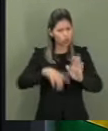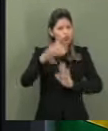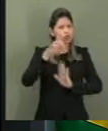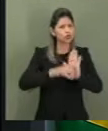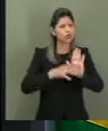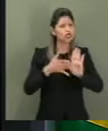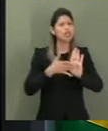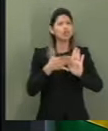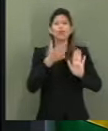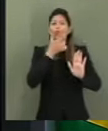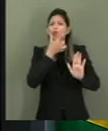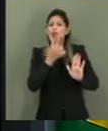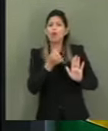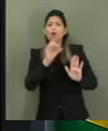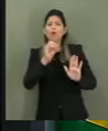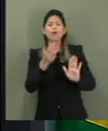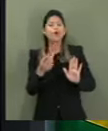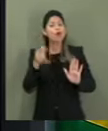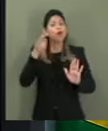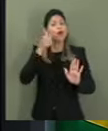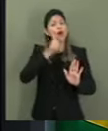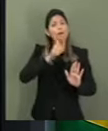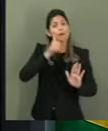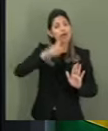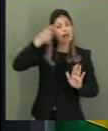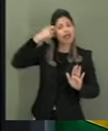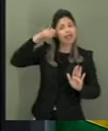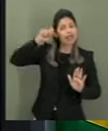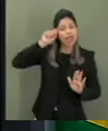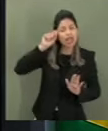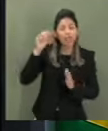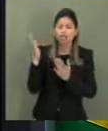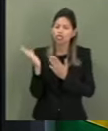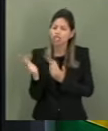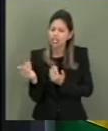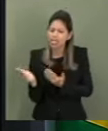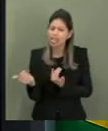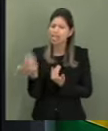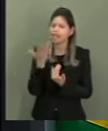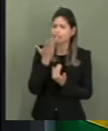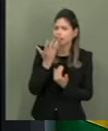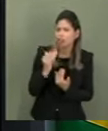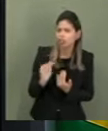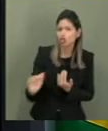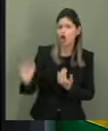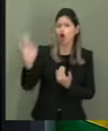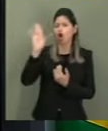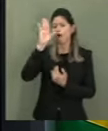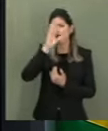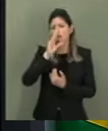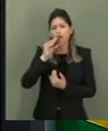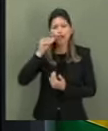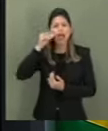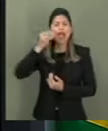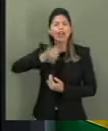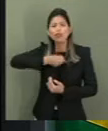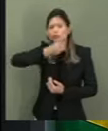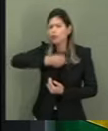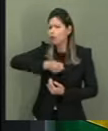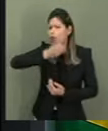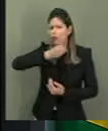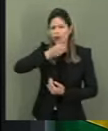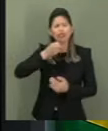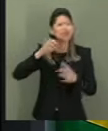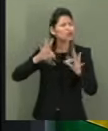homem negro, a mulher negra, a criança negra, o jovem negro, o idoso negro, são pessoas de carne e osso, são gente como